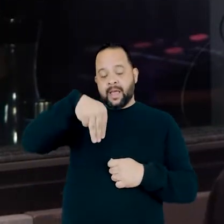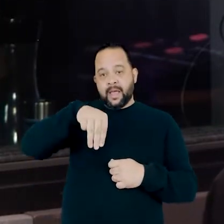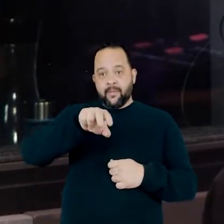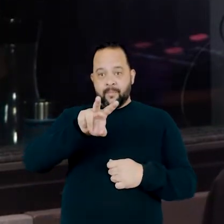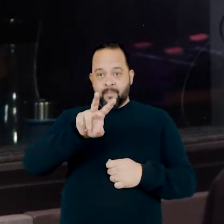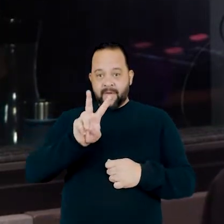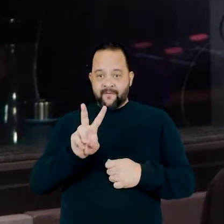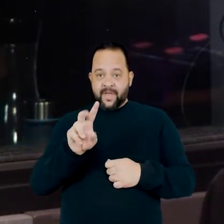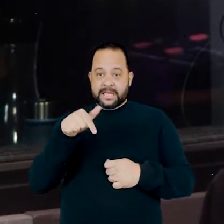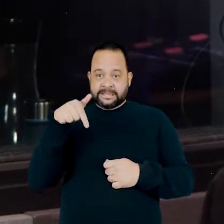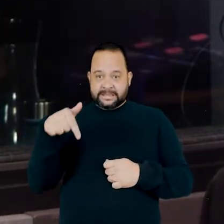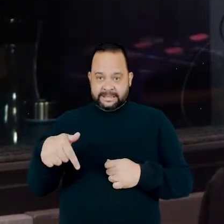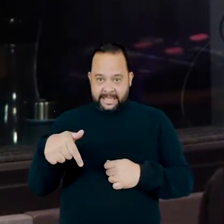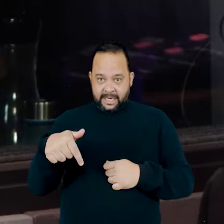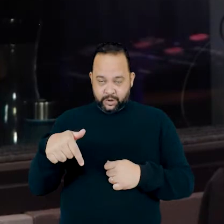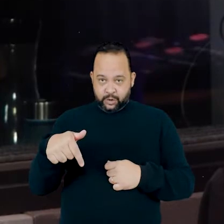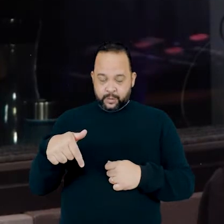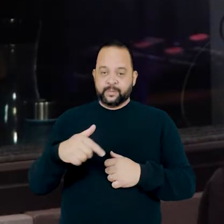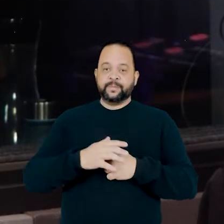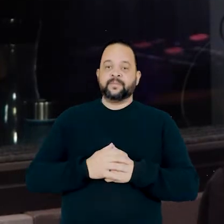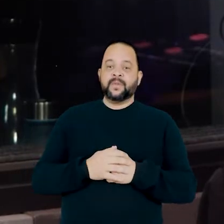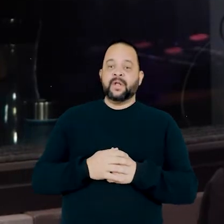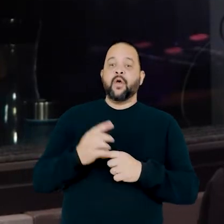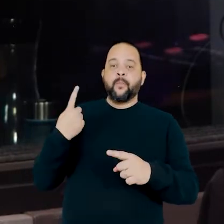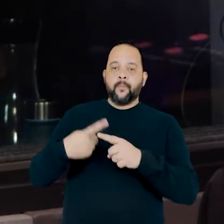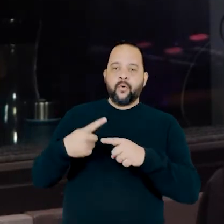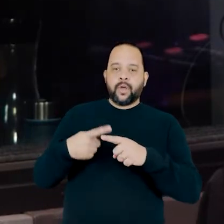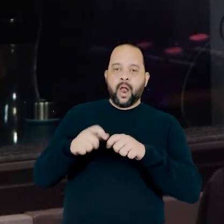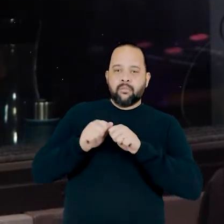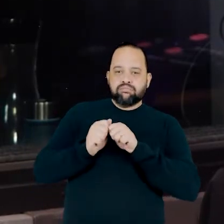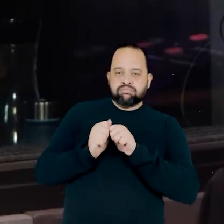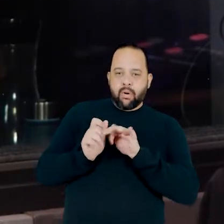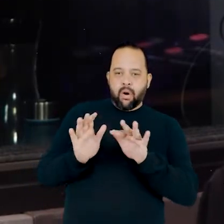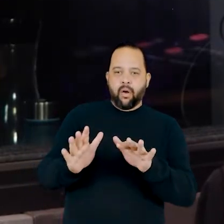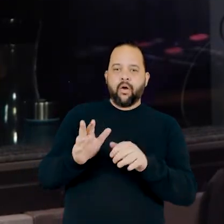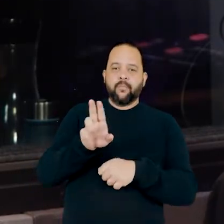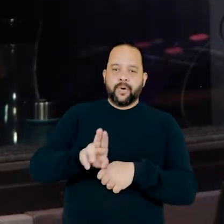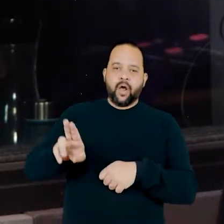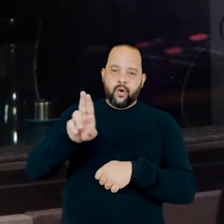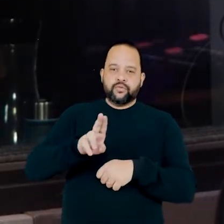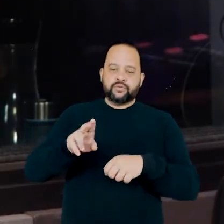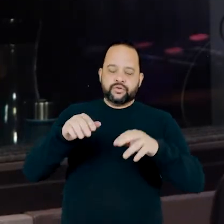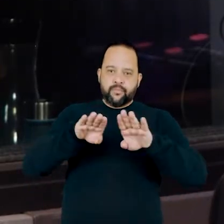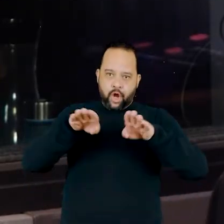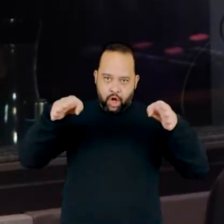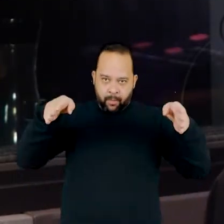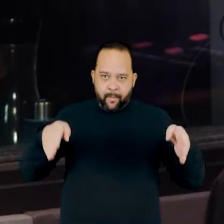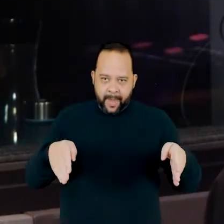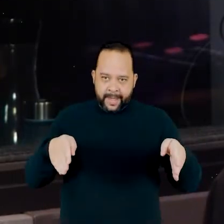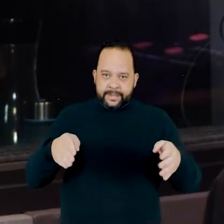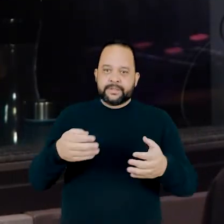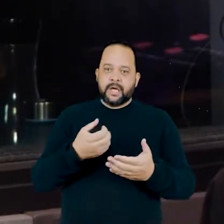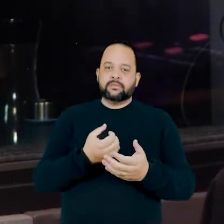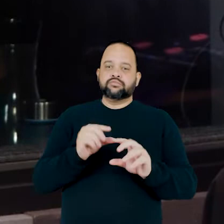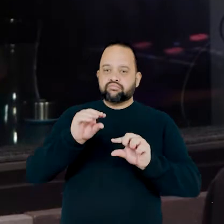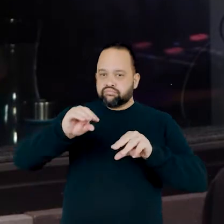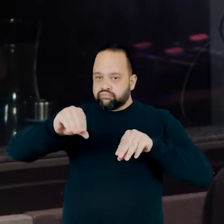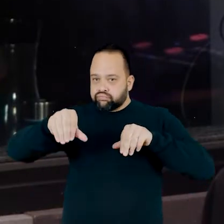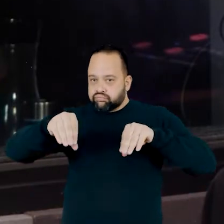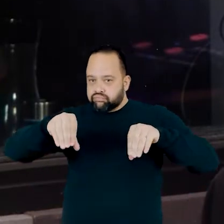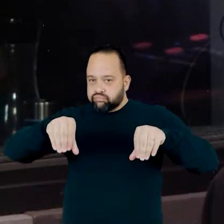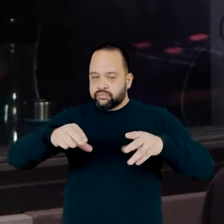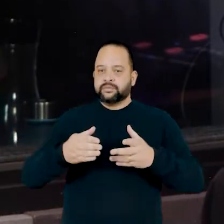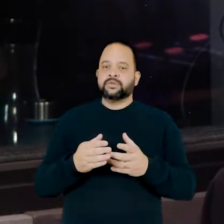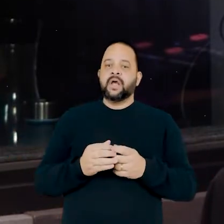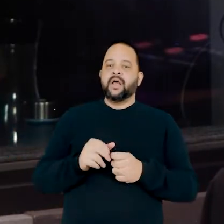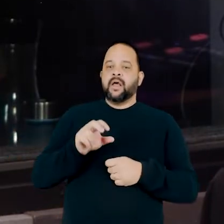Porque como ele ganhou muita força, né? Principalmente pra uso, assim, com mesas, né? De som. Então, só o